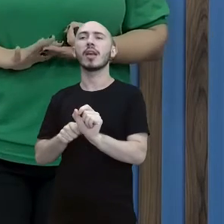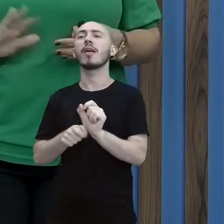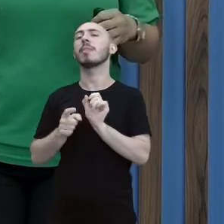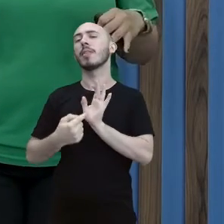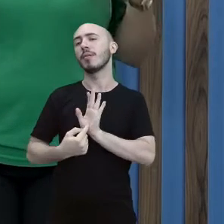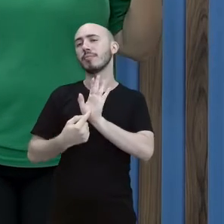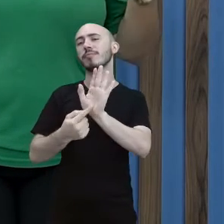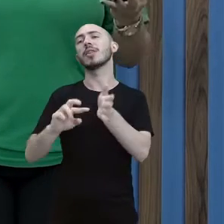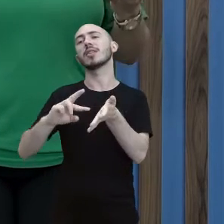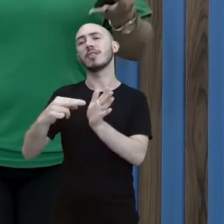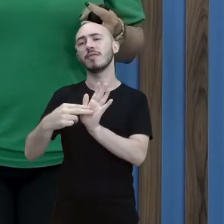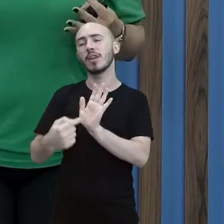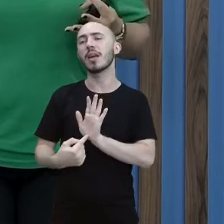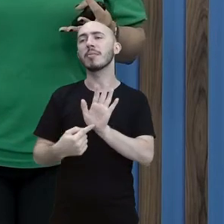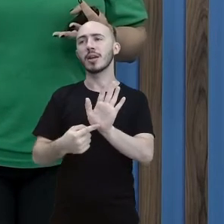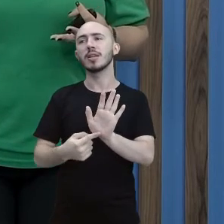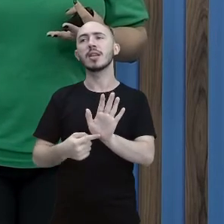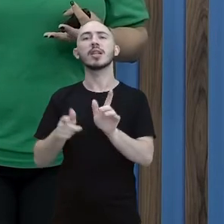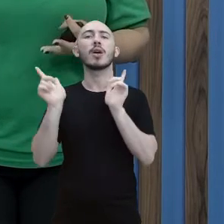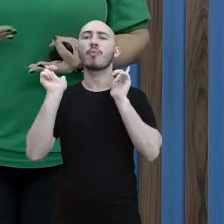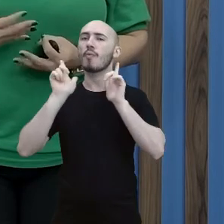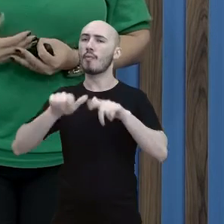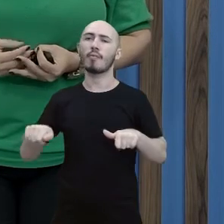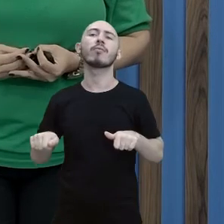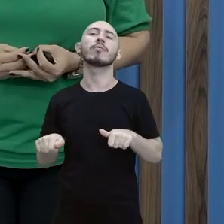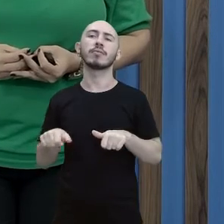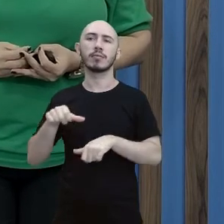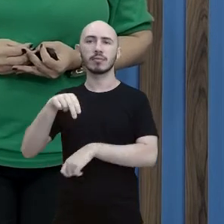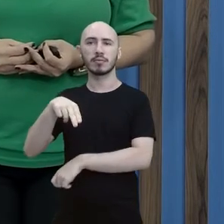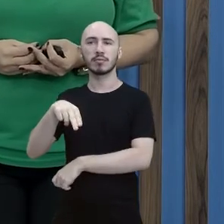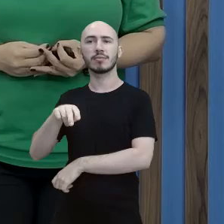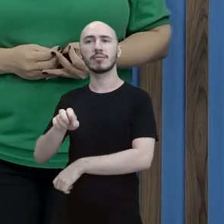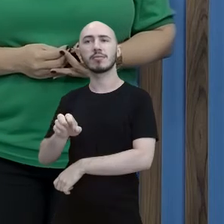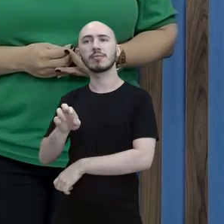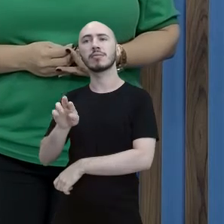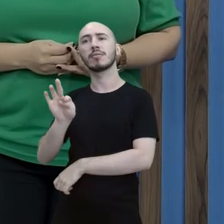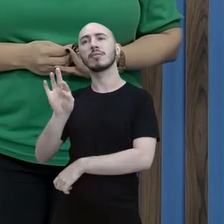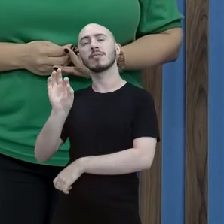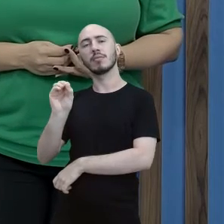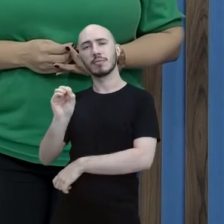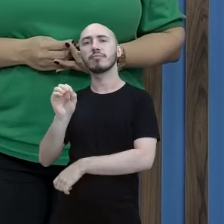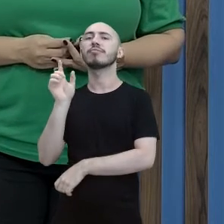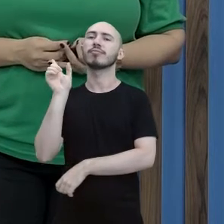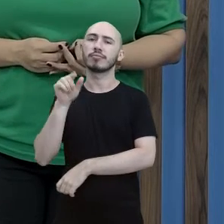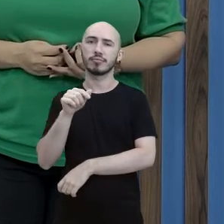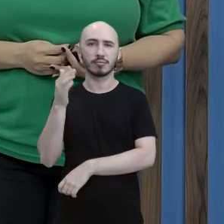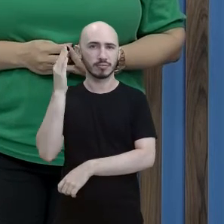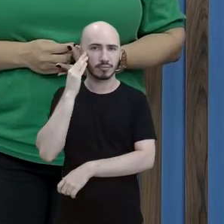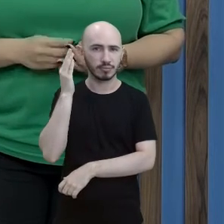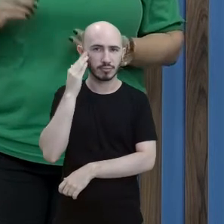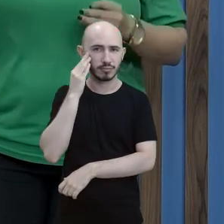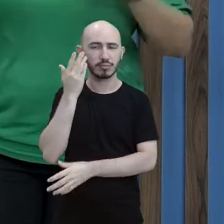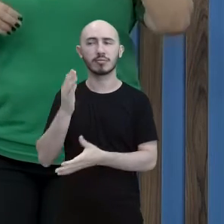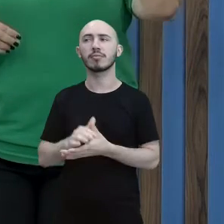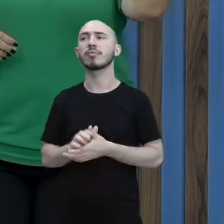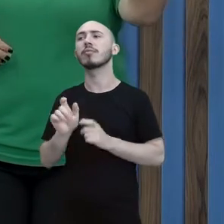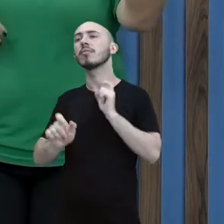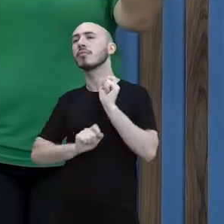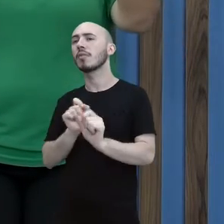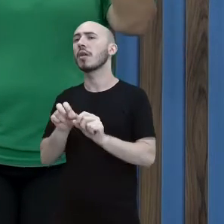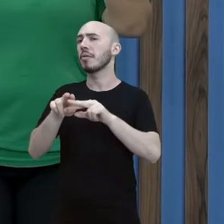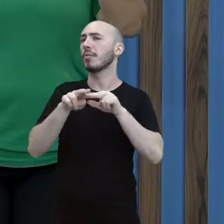tá certo? Então, a matéria se apresentaria eletricamente neutra. Entenderam isso, amores? Porque